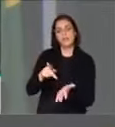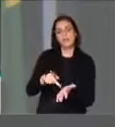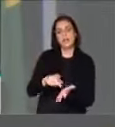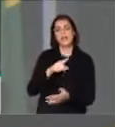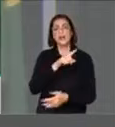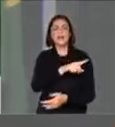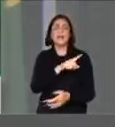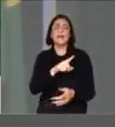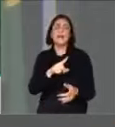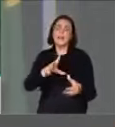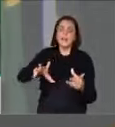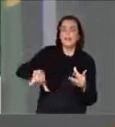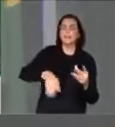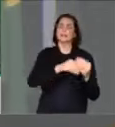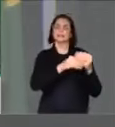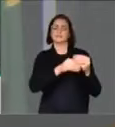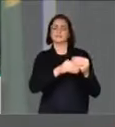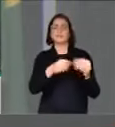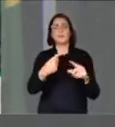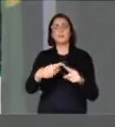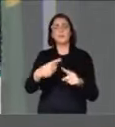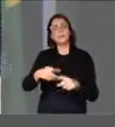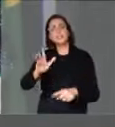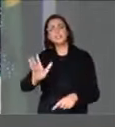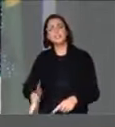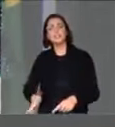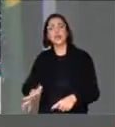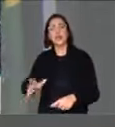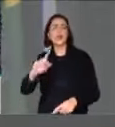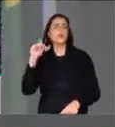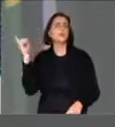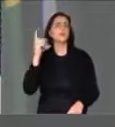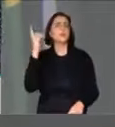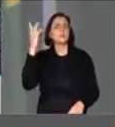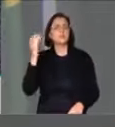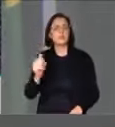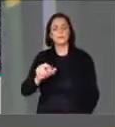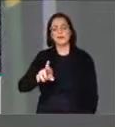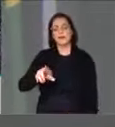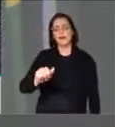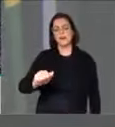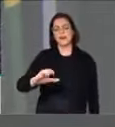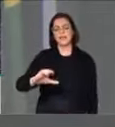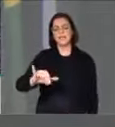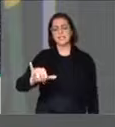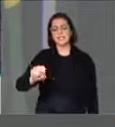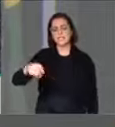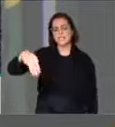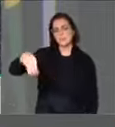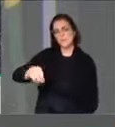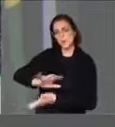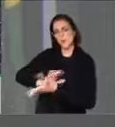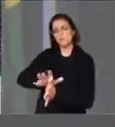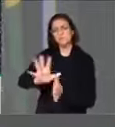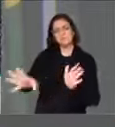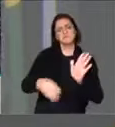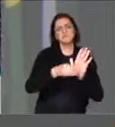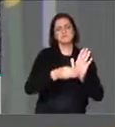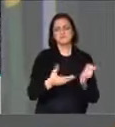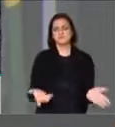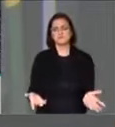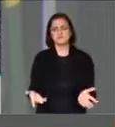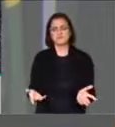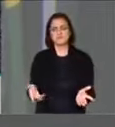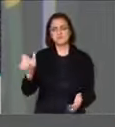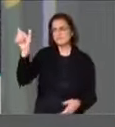abjeto numa sociedade, que é o racismo, ou seja, você se incomodar pelo fato das pessoas serem. Foi só